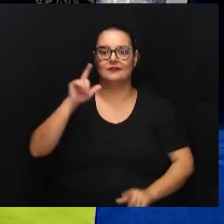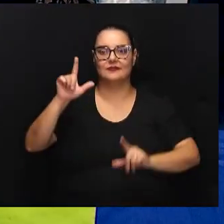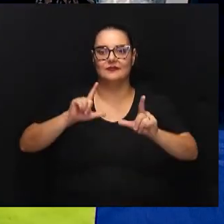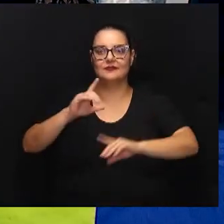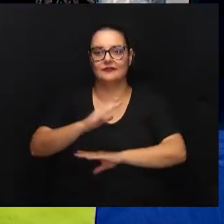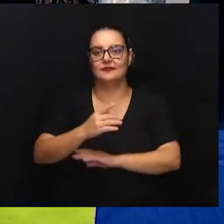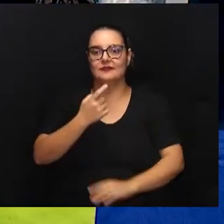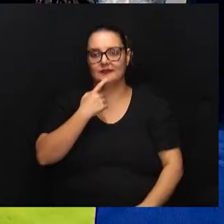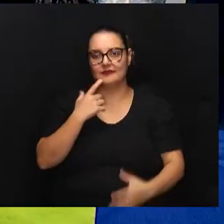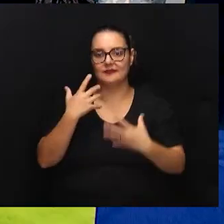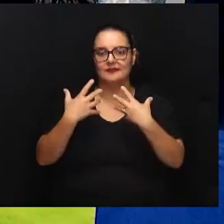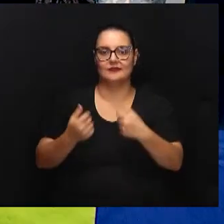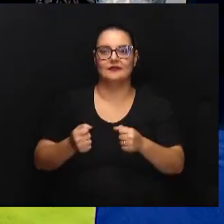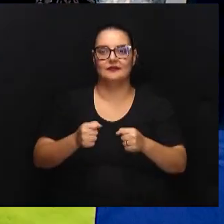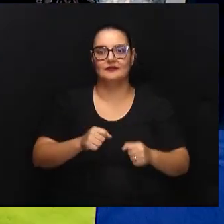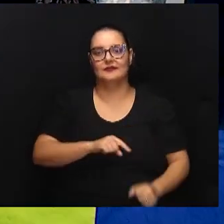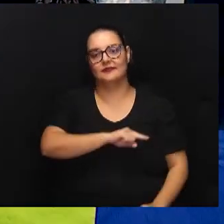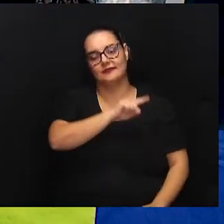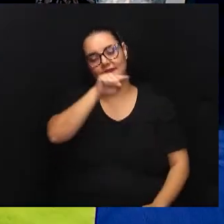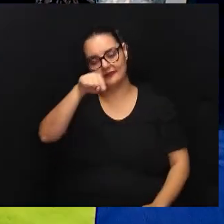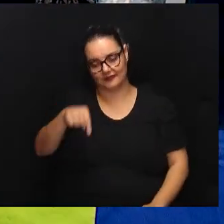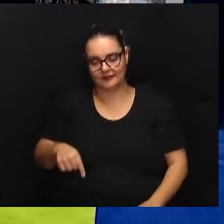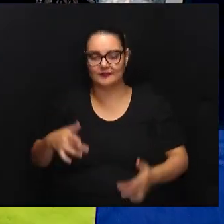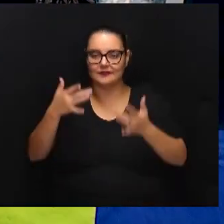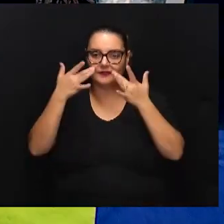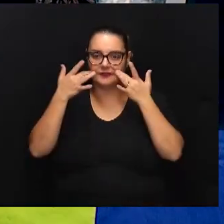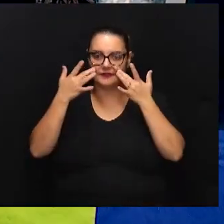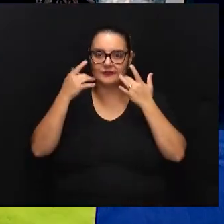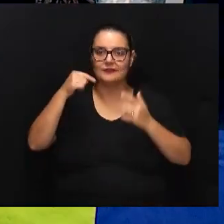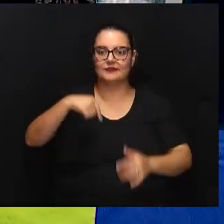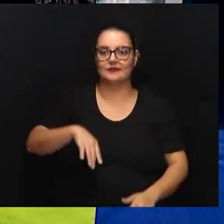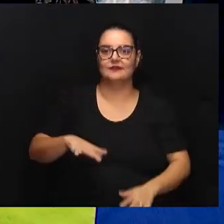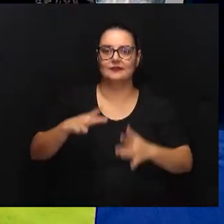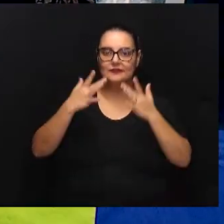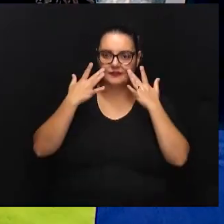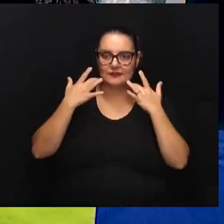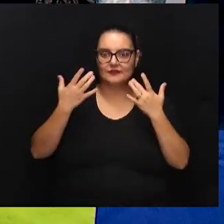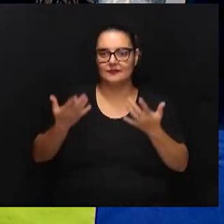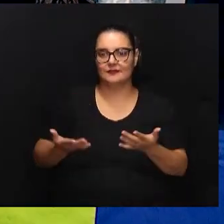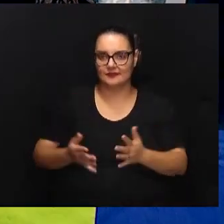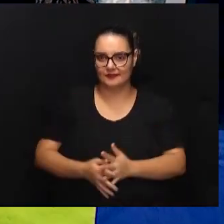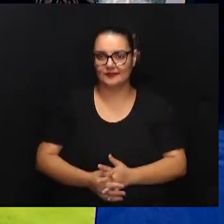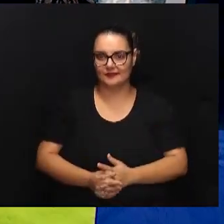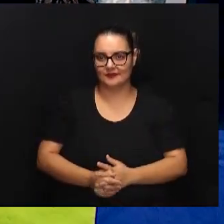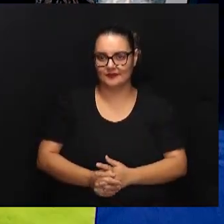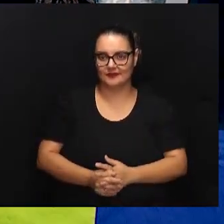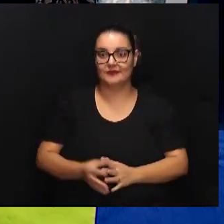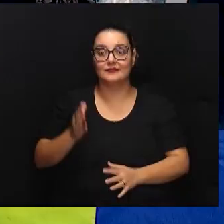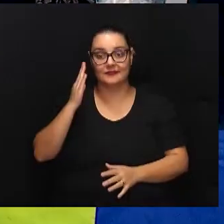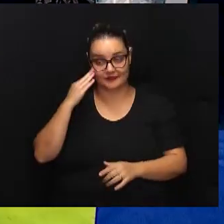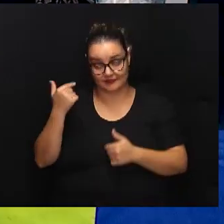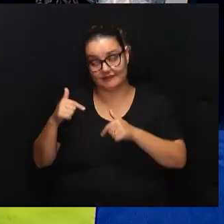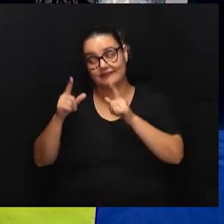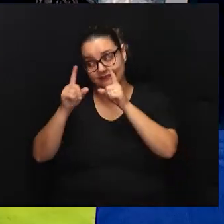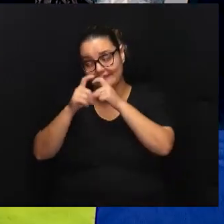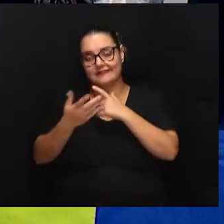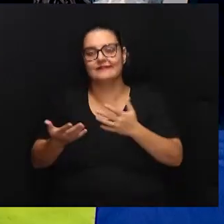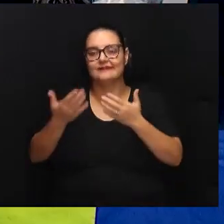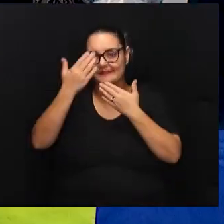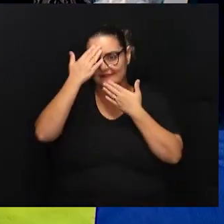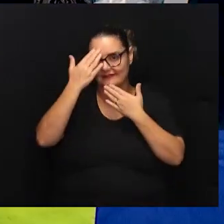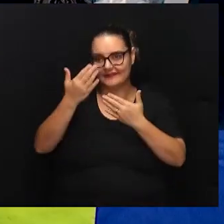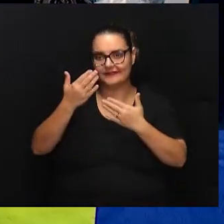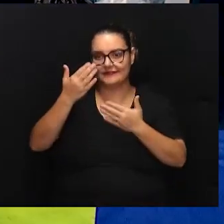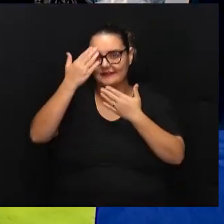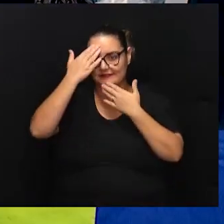trabalhadores da Câmara Municipal, da TV Câmara, que toparam se deslocar para cá, para a gente estar aqui nesse teatro. Então, e a gente sabe que